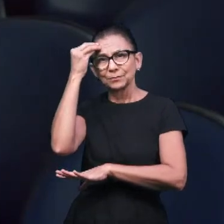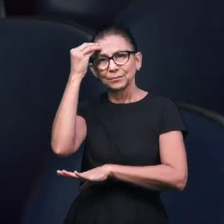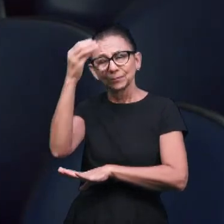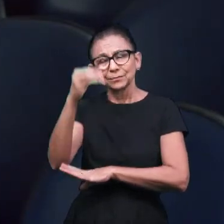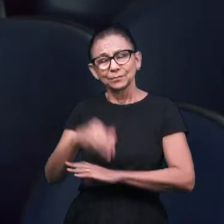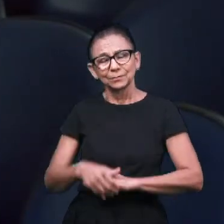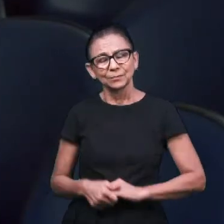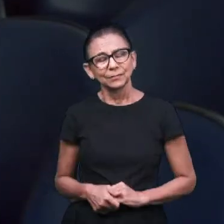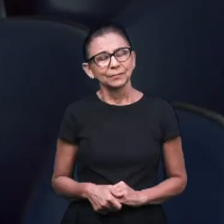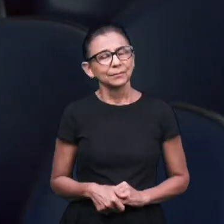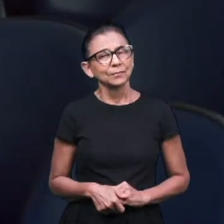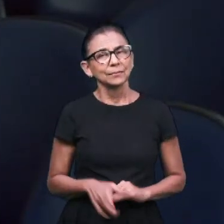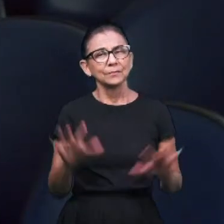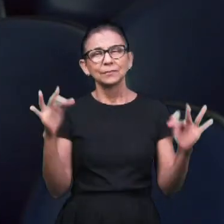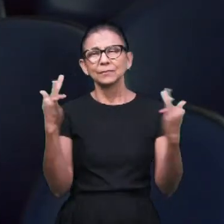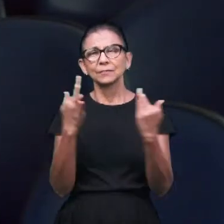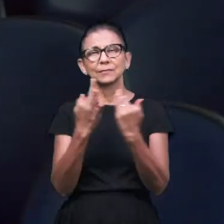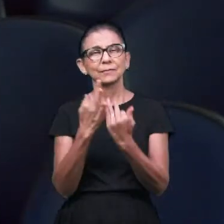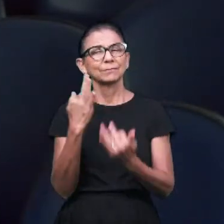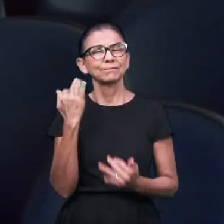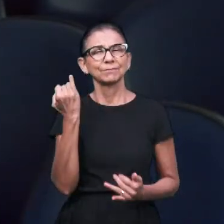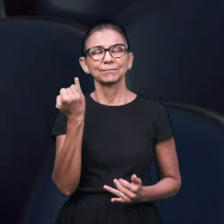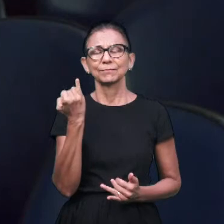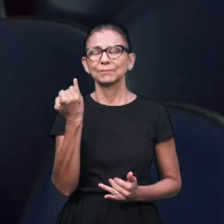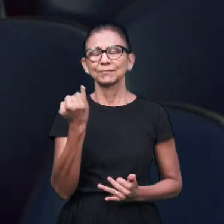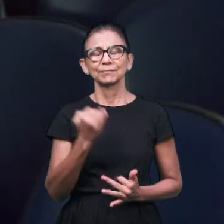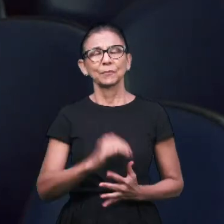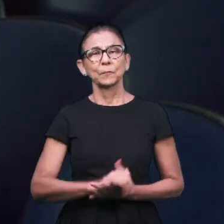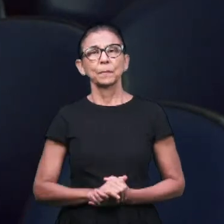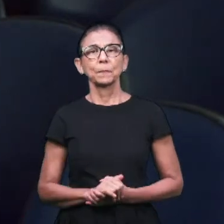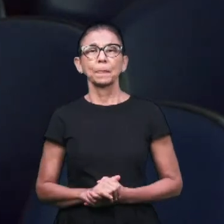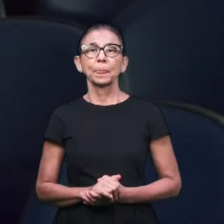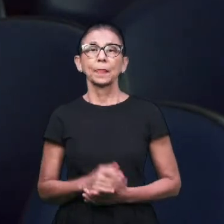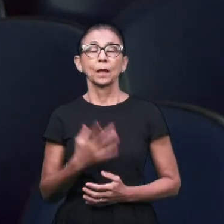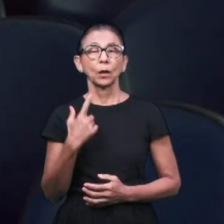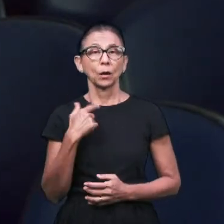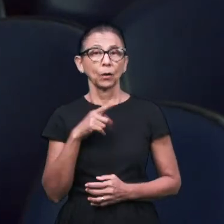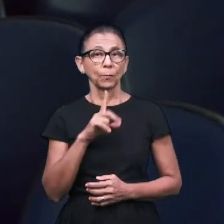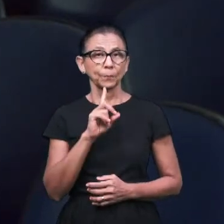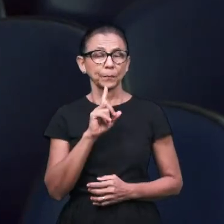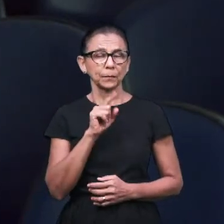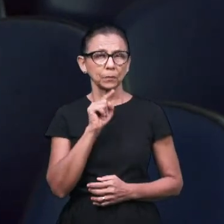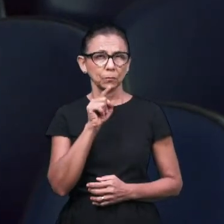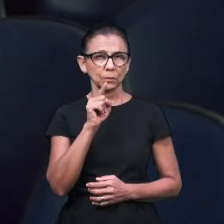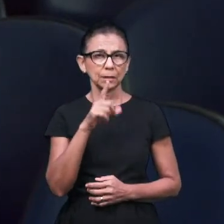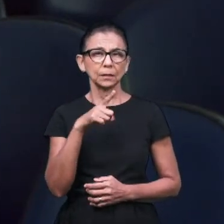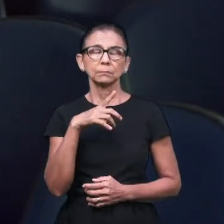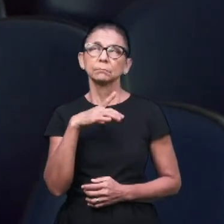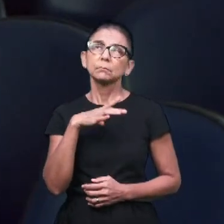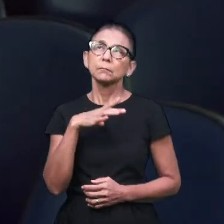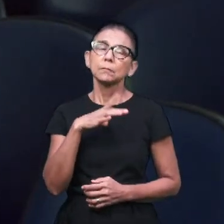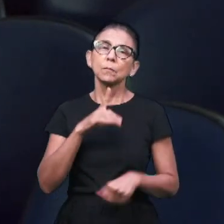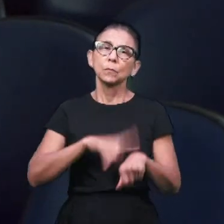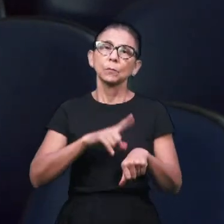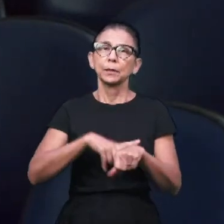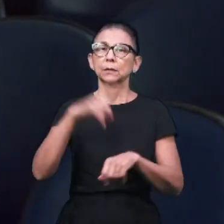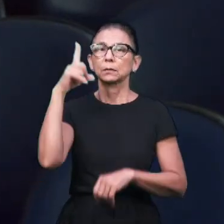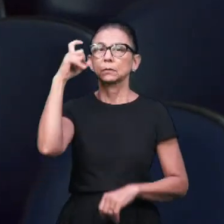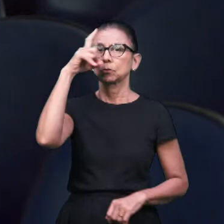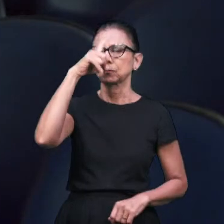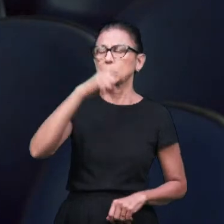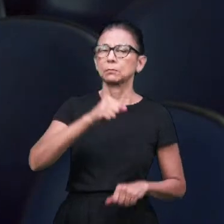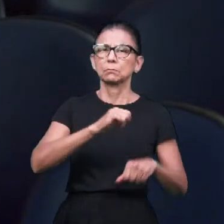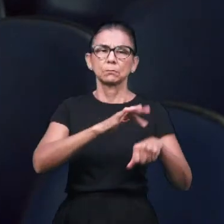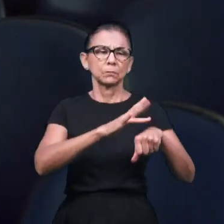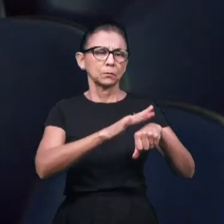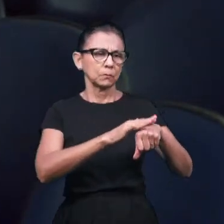certo? Profundamente. Eu sempre falo para os irmãos o seguinte, ó, quando você tiver uma situação difícil na sua vida, uma enfermidade, alguma coisa,